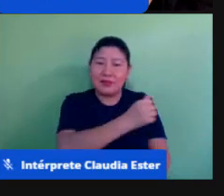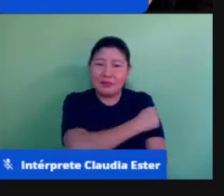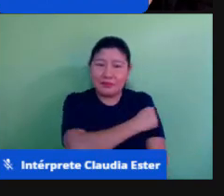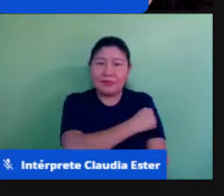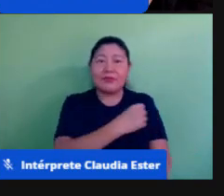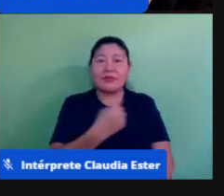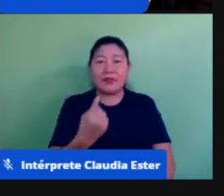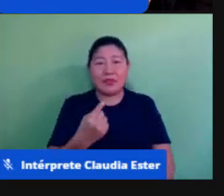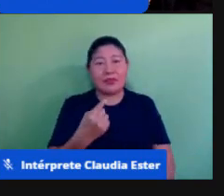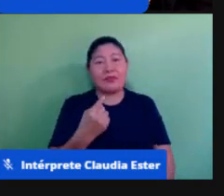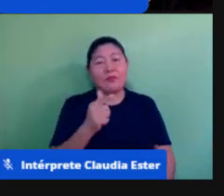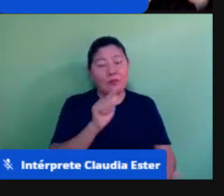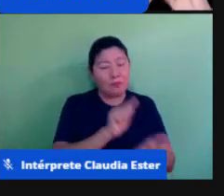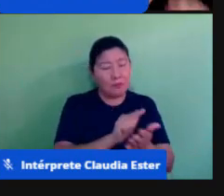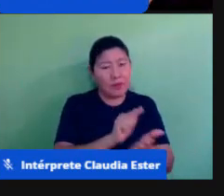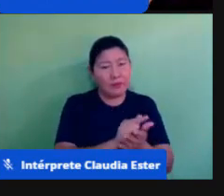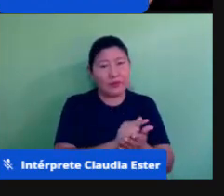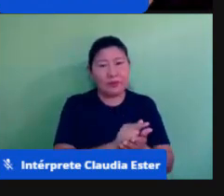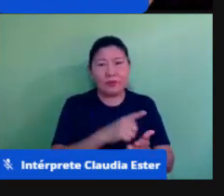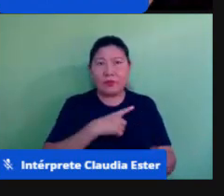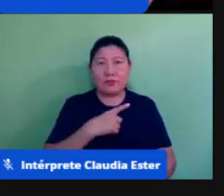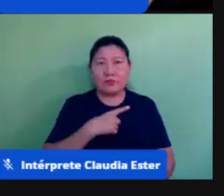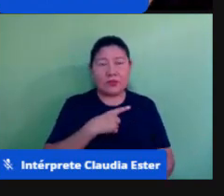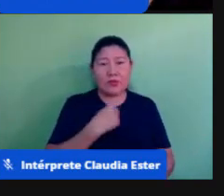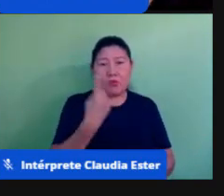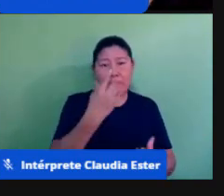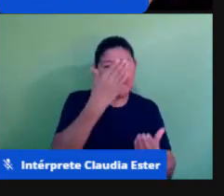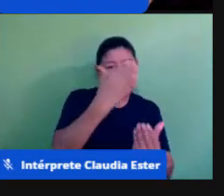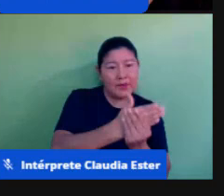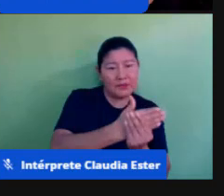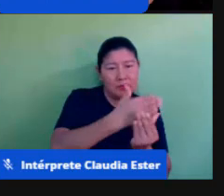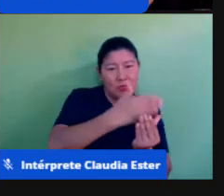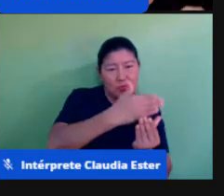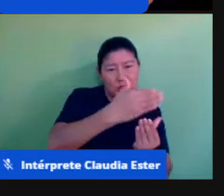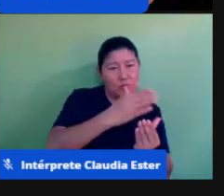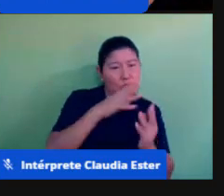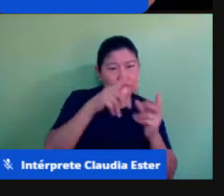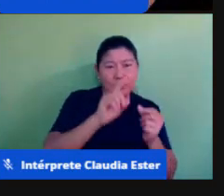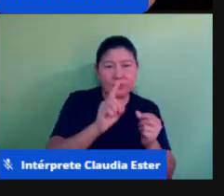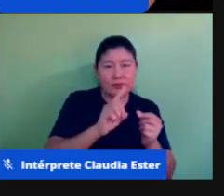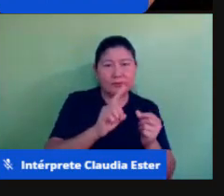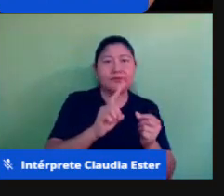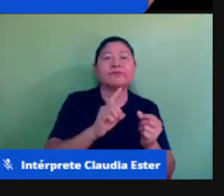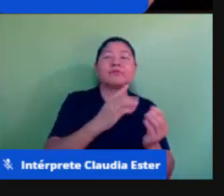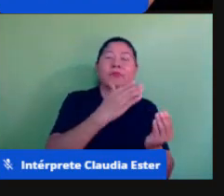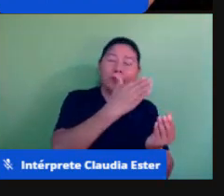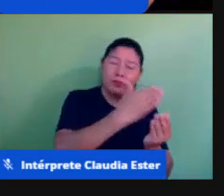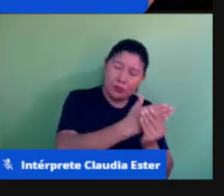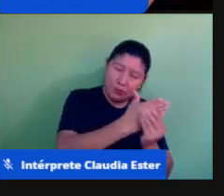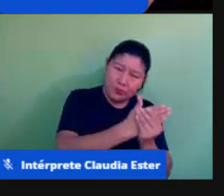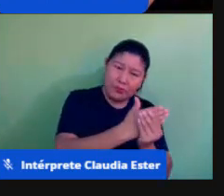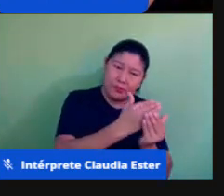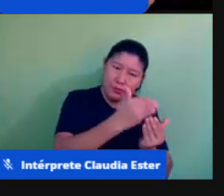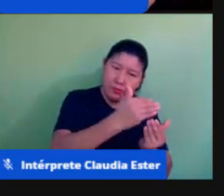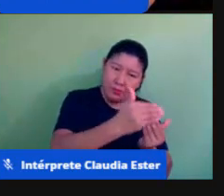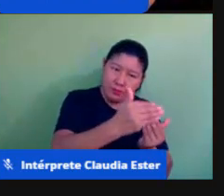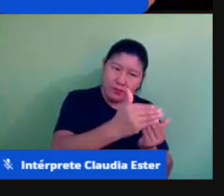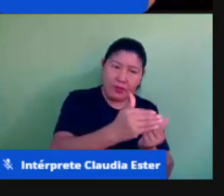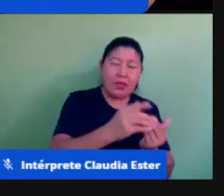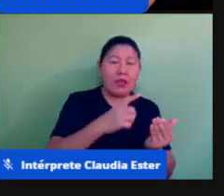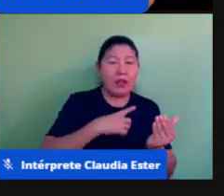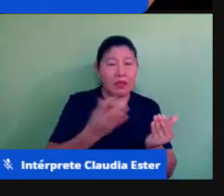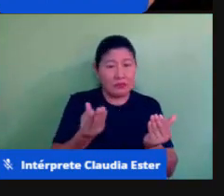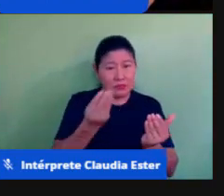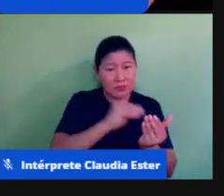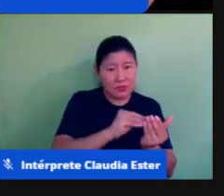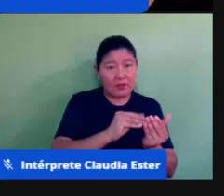só, né? Só um arquivo com todos os alunos, com as fotos, com os contatos, com o nome dos responsáveis, por